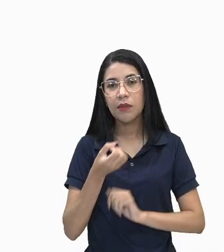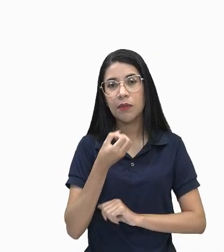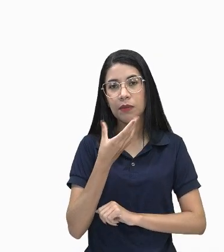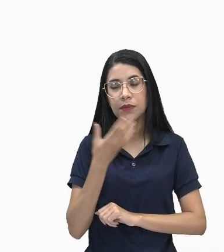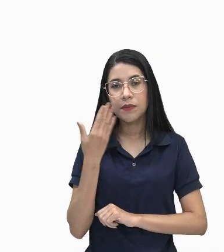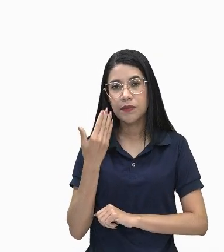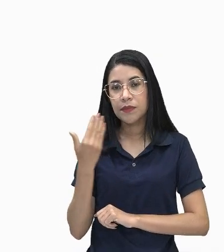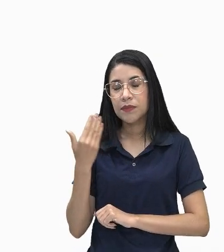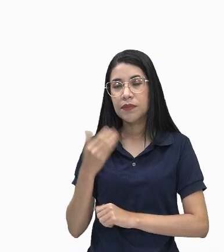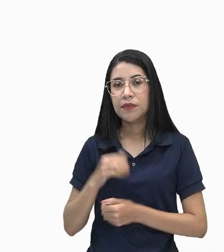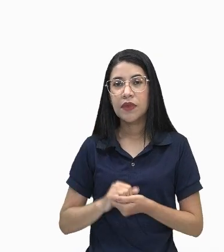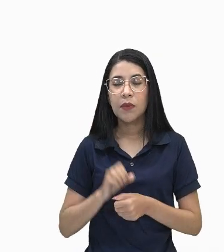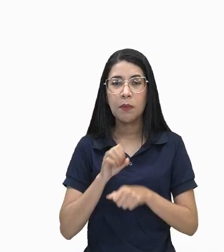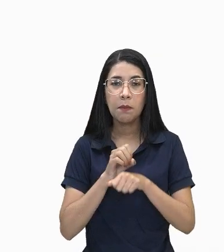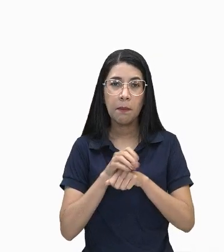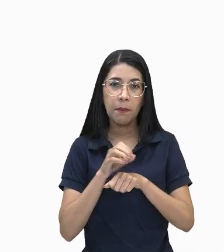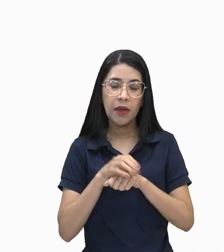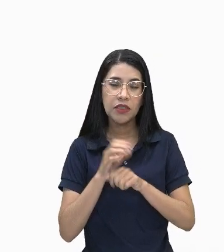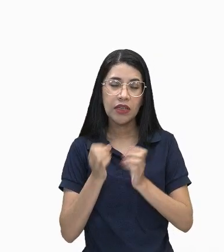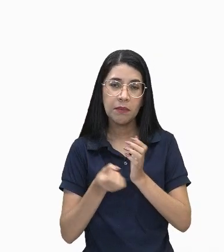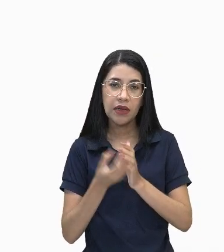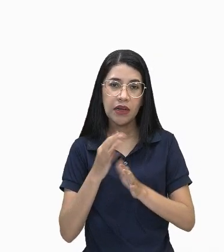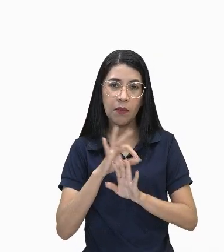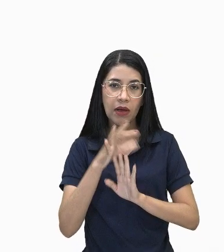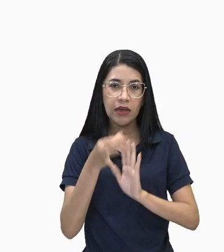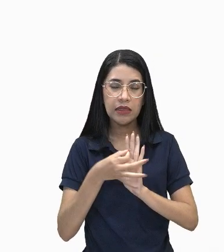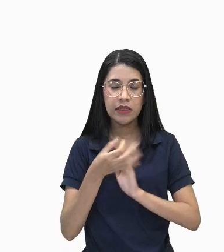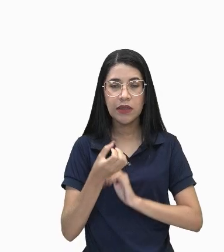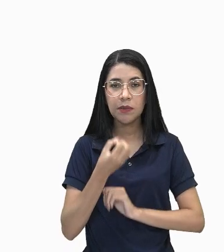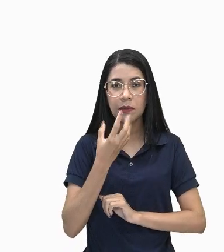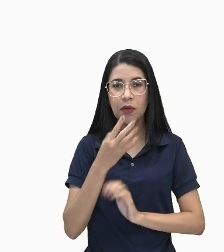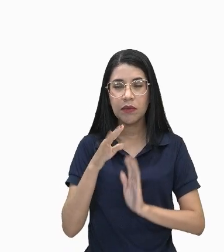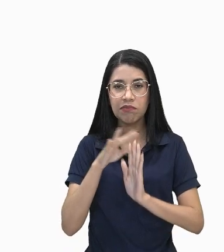Olha, dicas para escrever uma resenha.